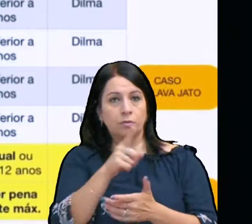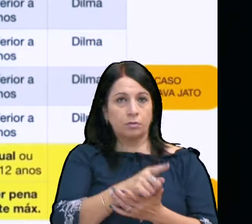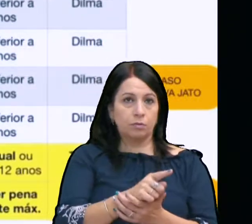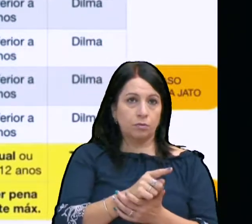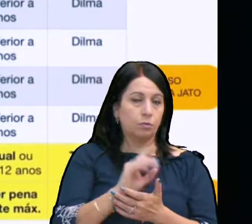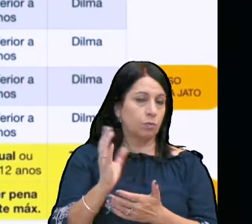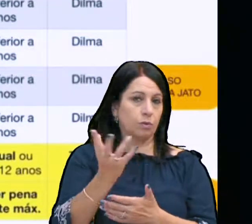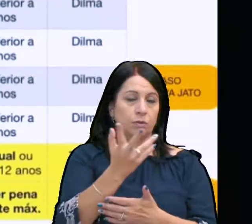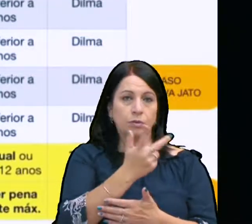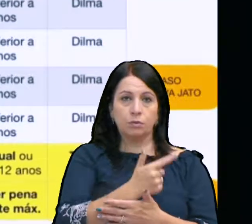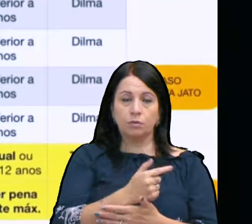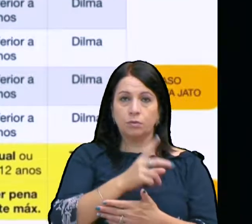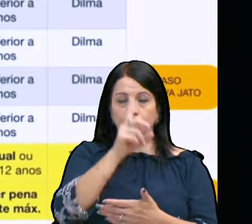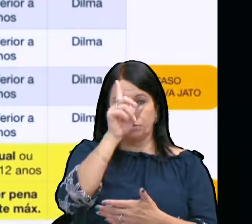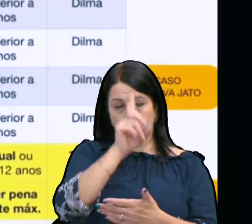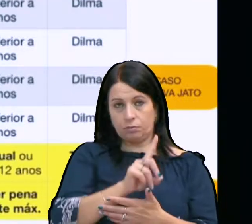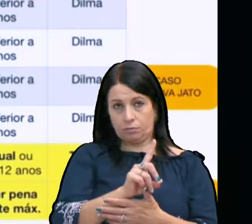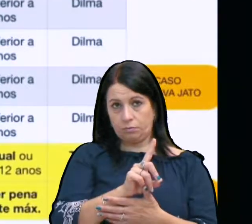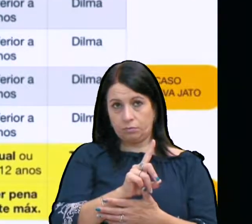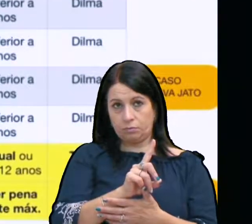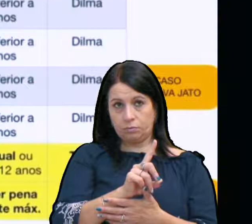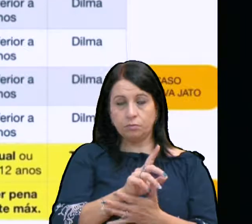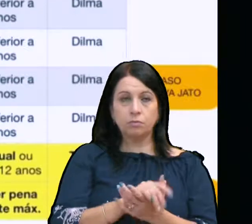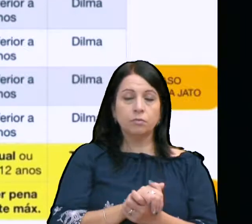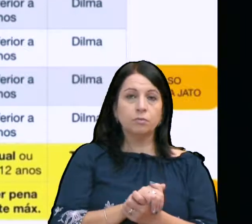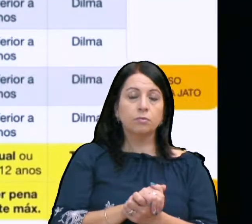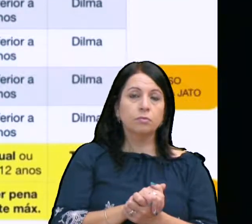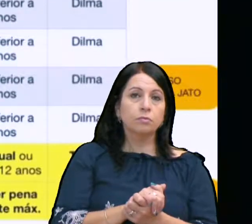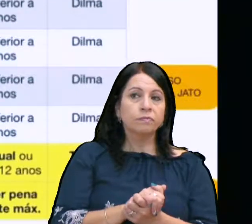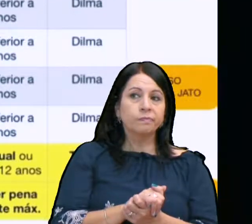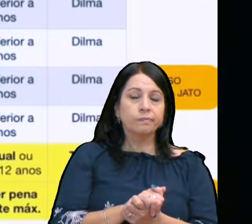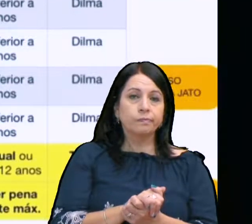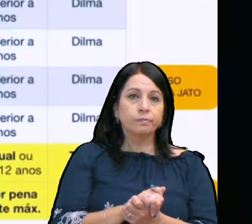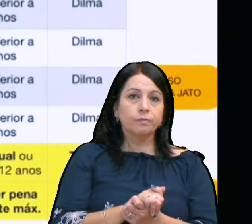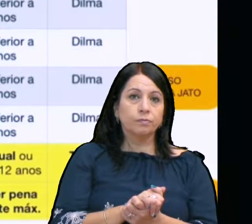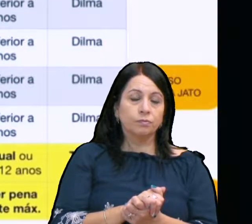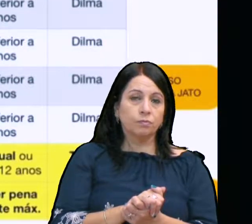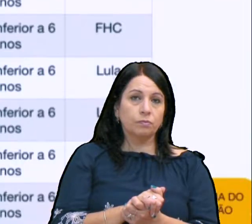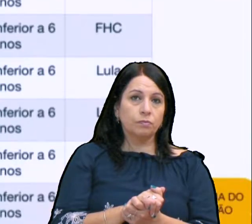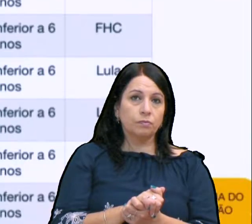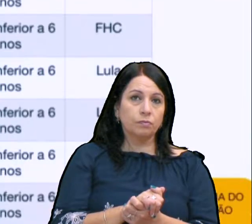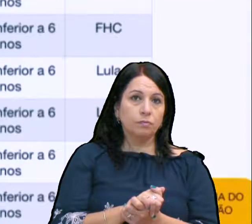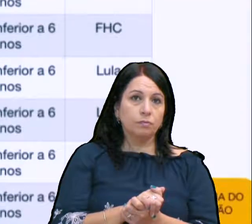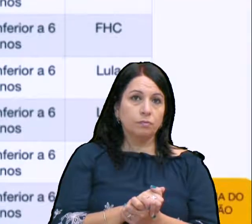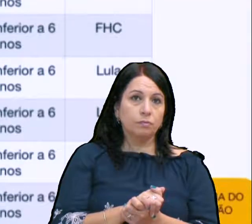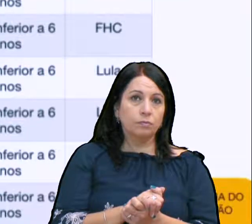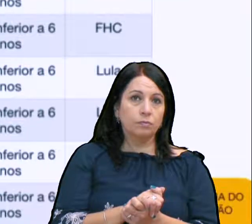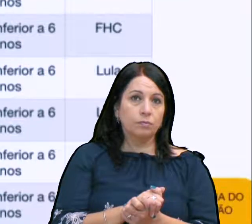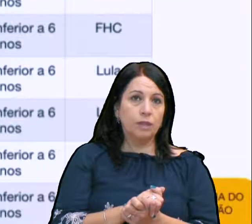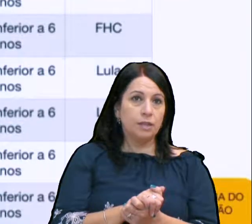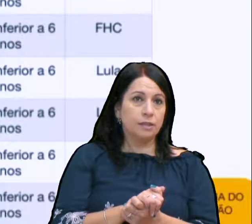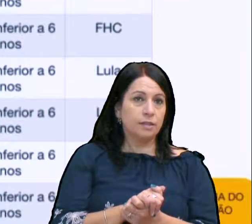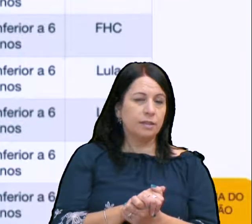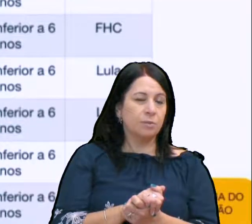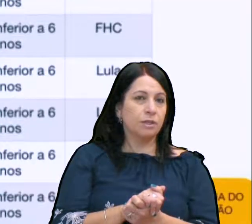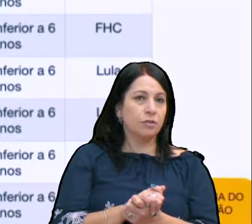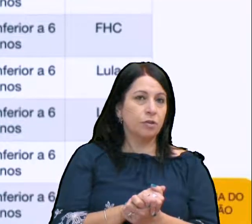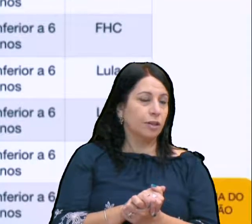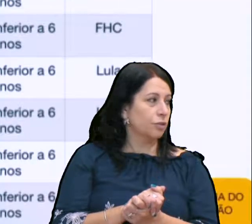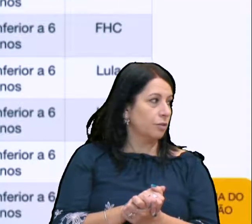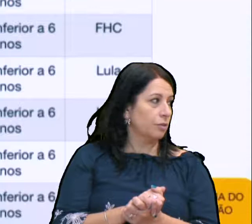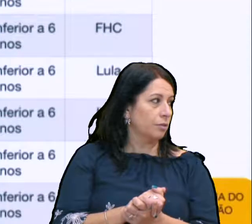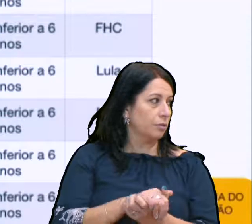era todo mundo que tinha direito. Acho que está cortando aí, tem que voltar um pouco.